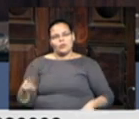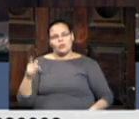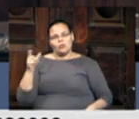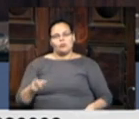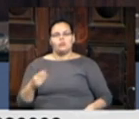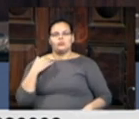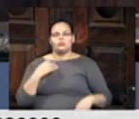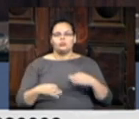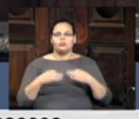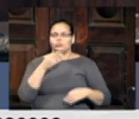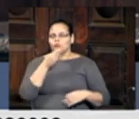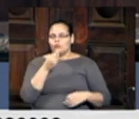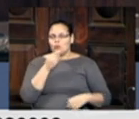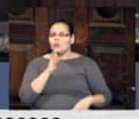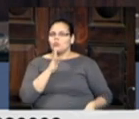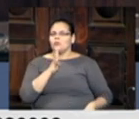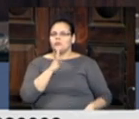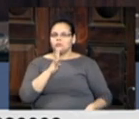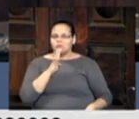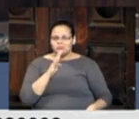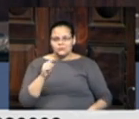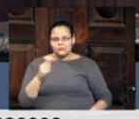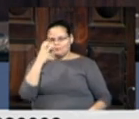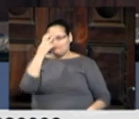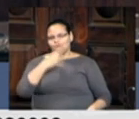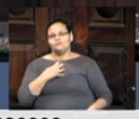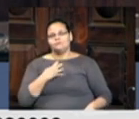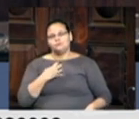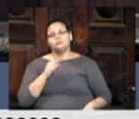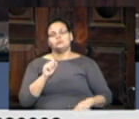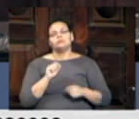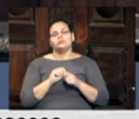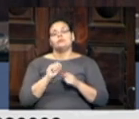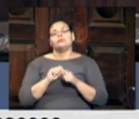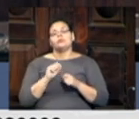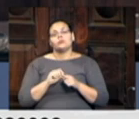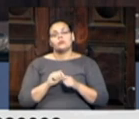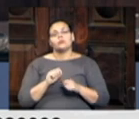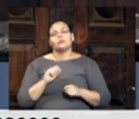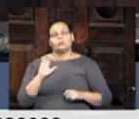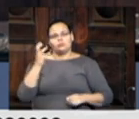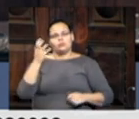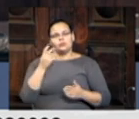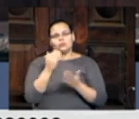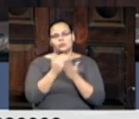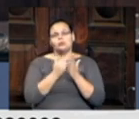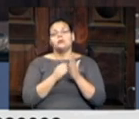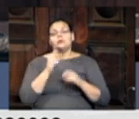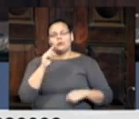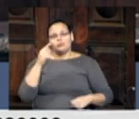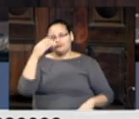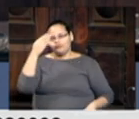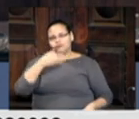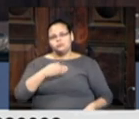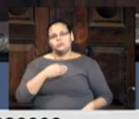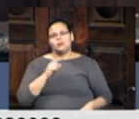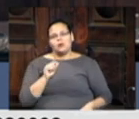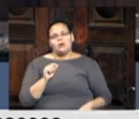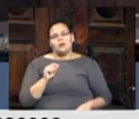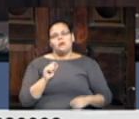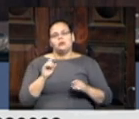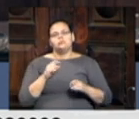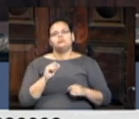fato, reconhecer a gravidade dos fatos e que as providências legais cabíveis sejam